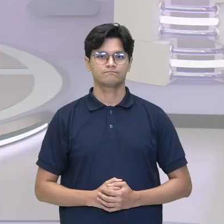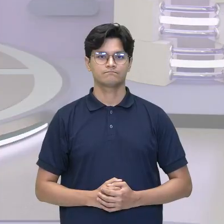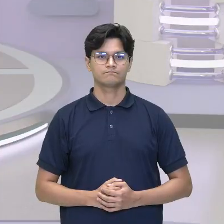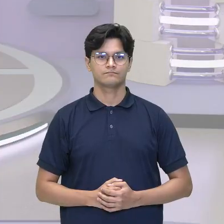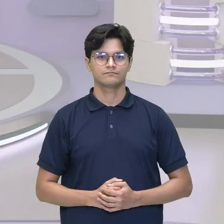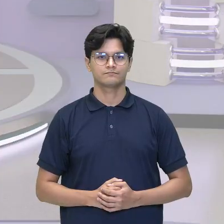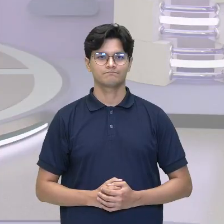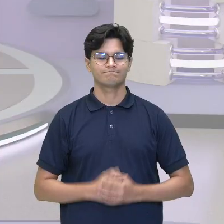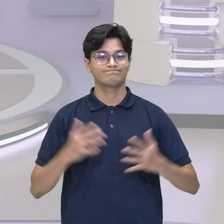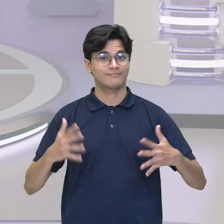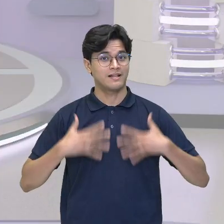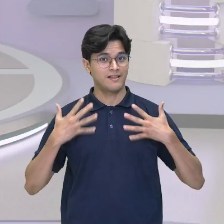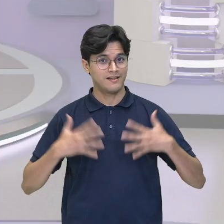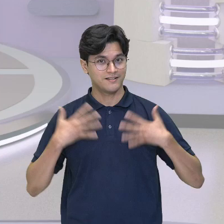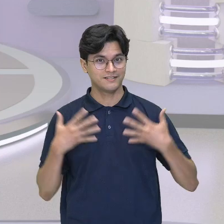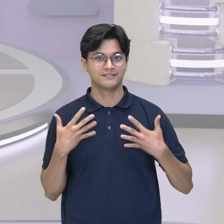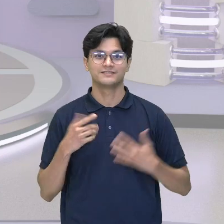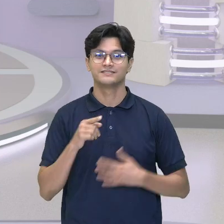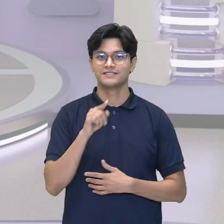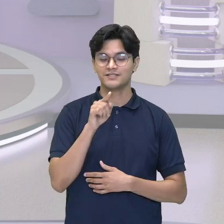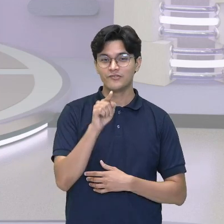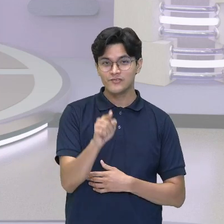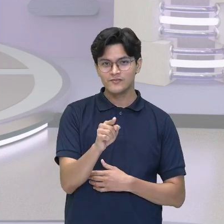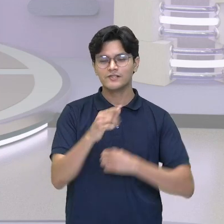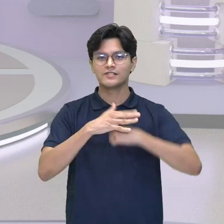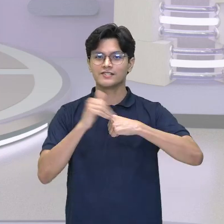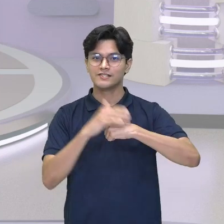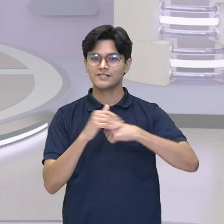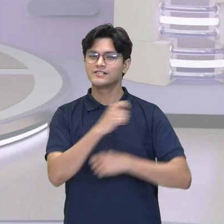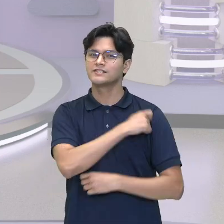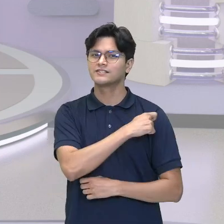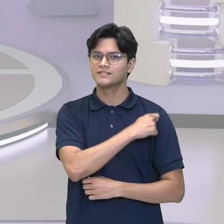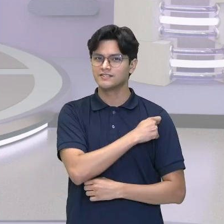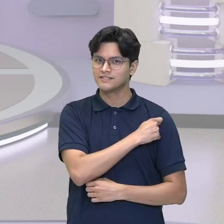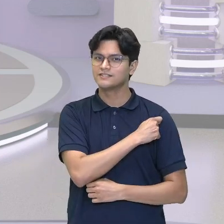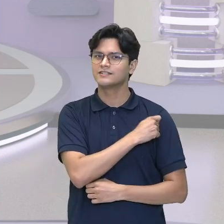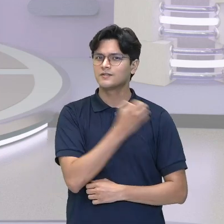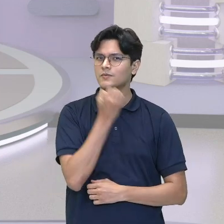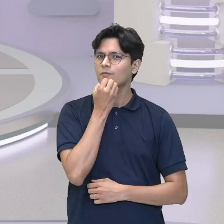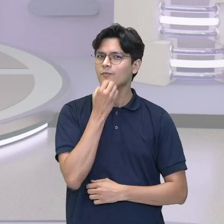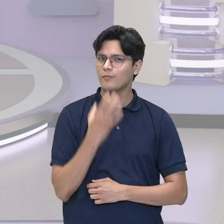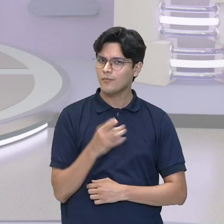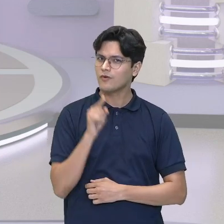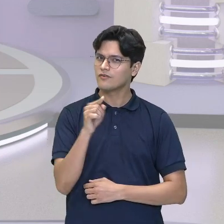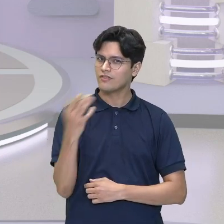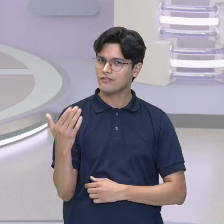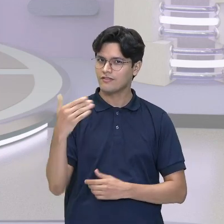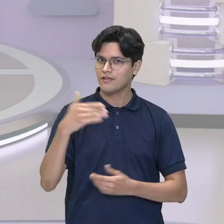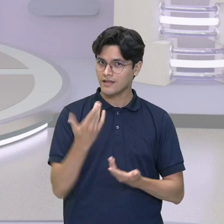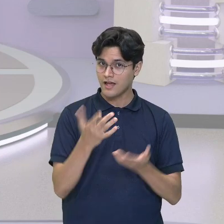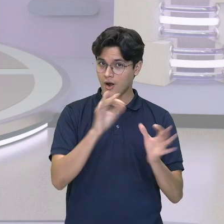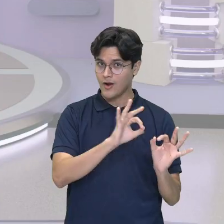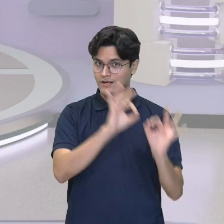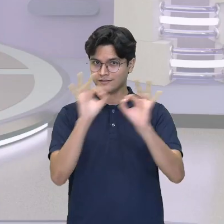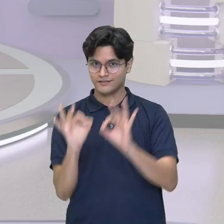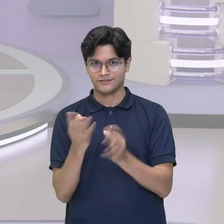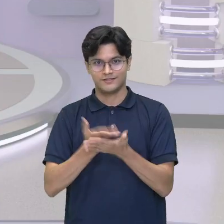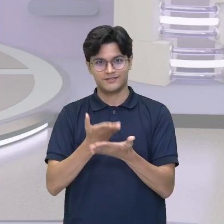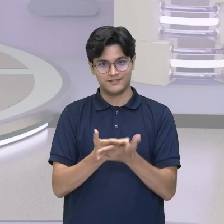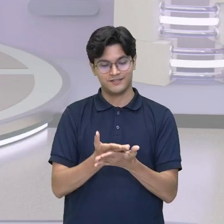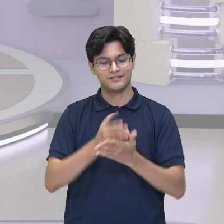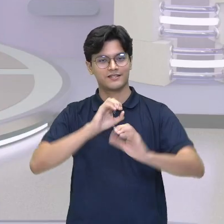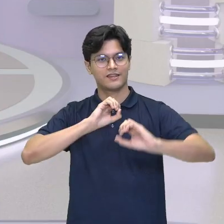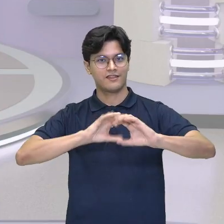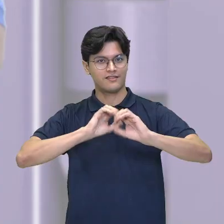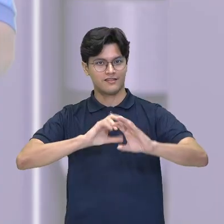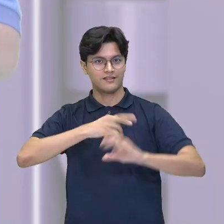Alegria, alegria a você, meu caro aluno, minha cara aluna. Que bom que você está aqui na aula de ensino religioso. E eu quero, nesse